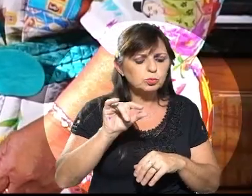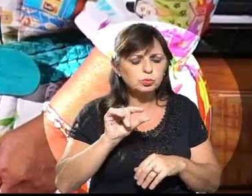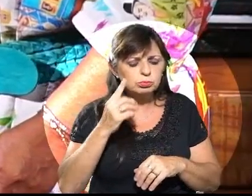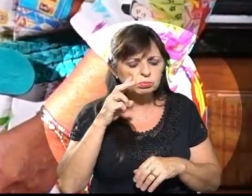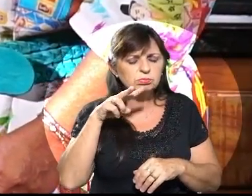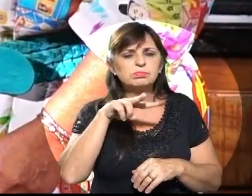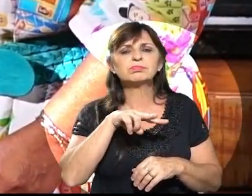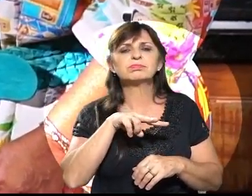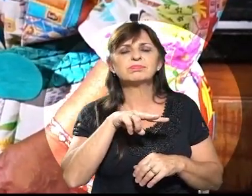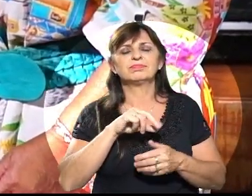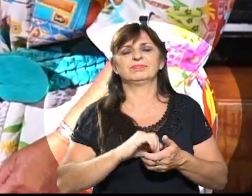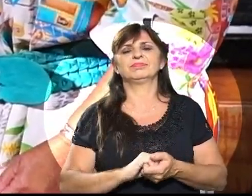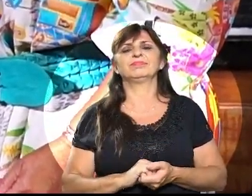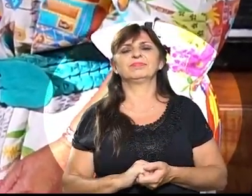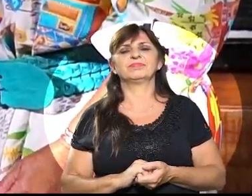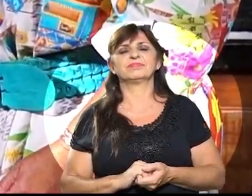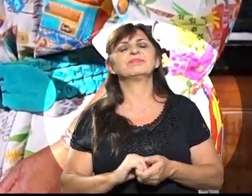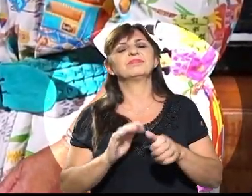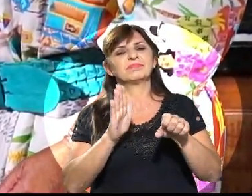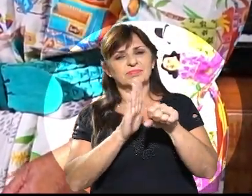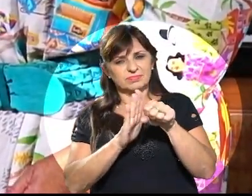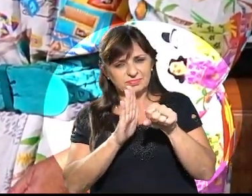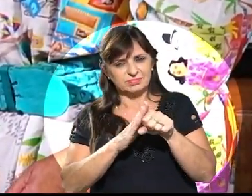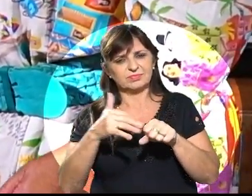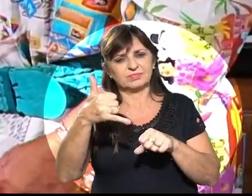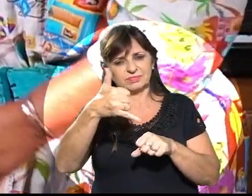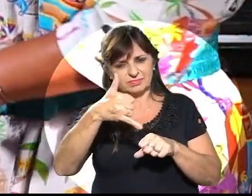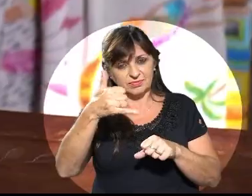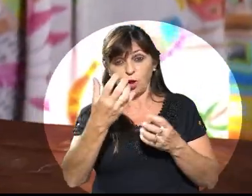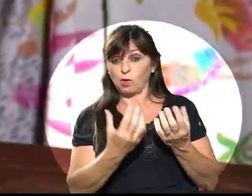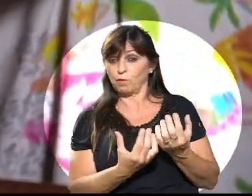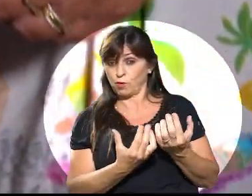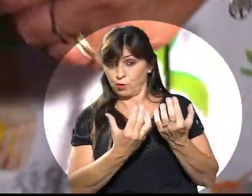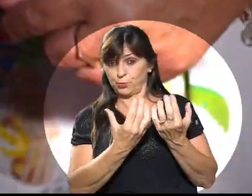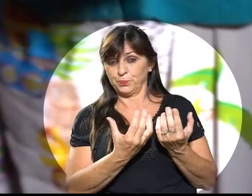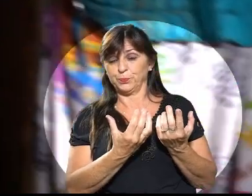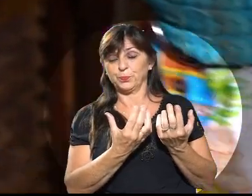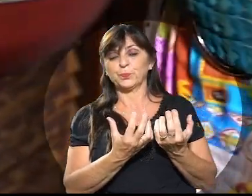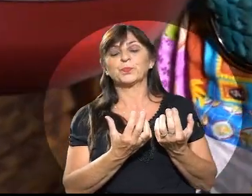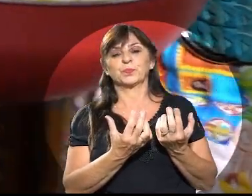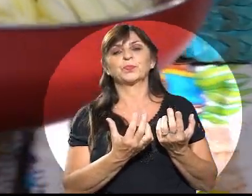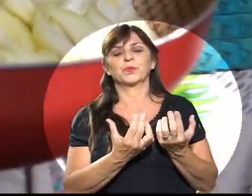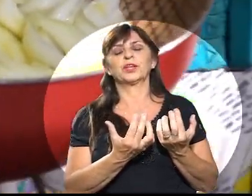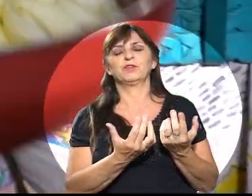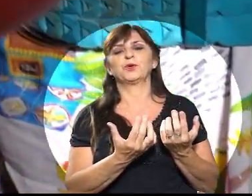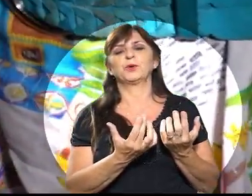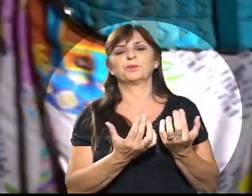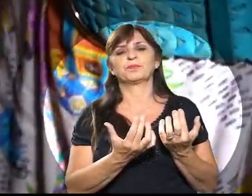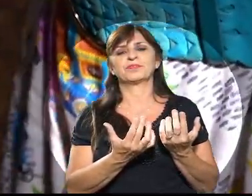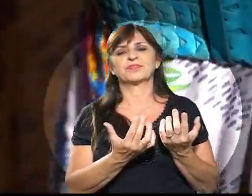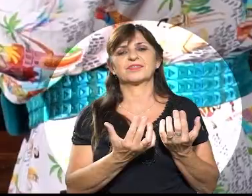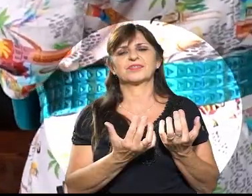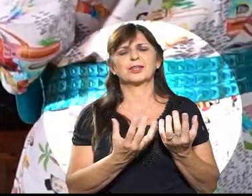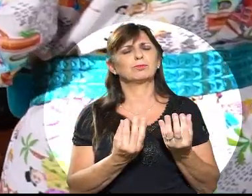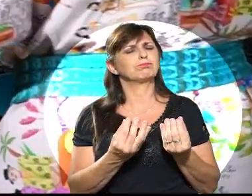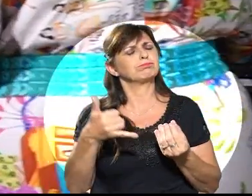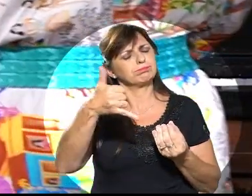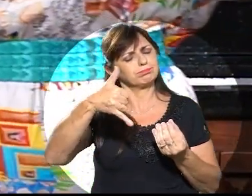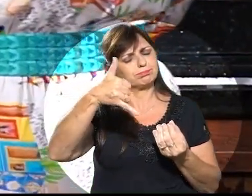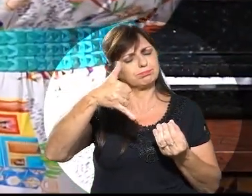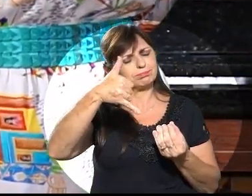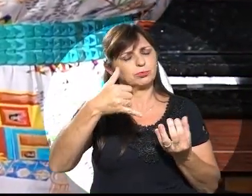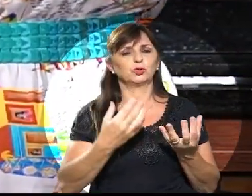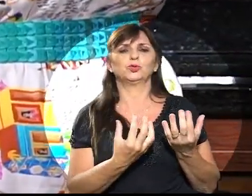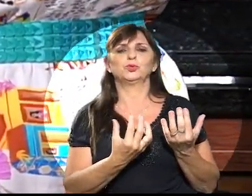Tá. Cebola, o azeite vai para o fogo agora. É, isso. Agora vai para o fogo. Com bastante azeite, bastante tá? Azeite. Bastante azeite.